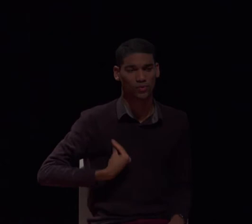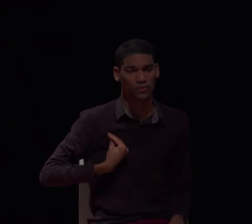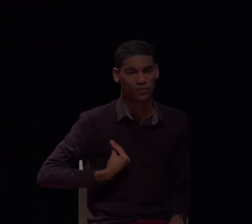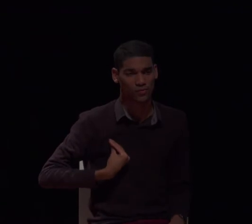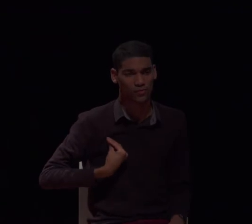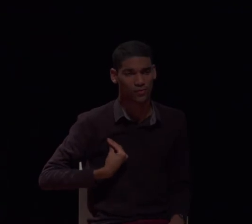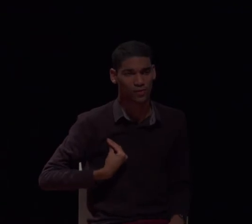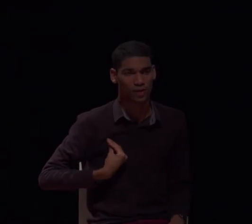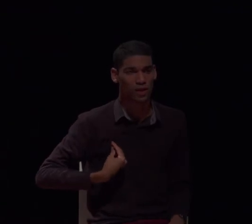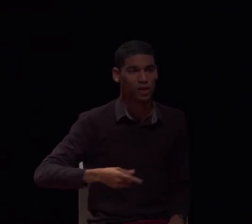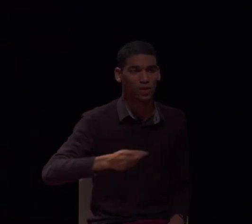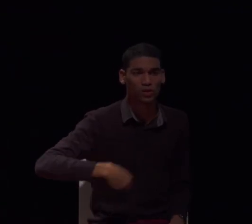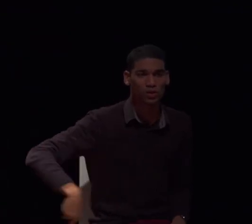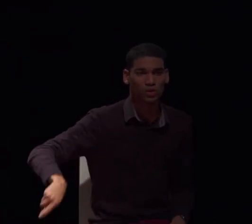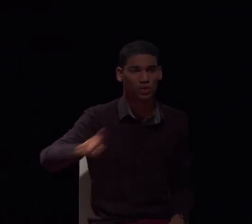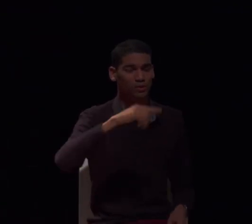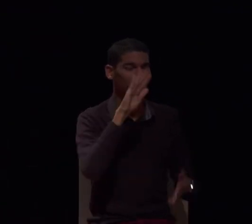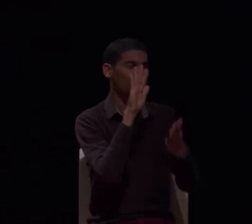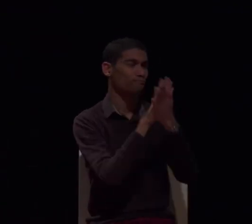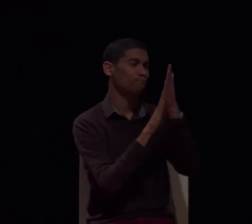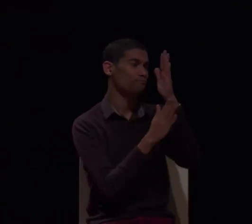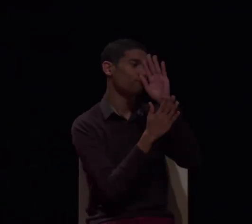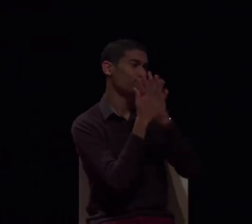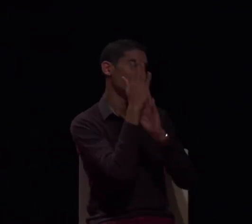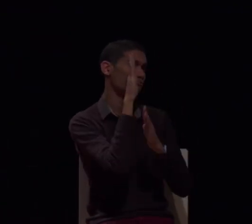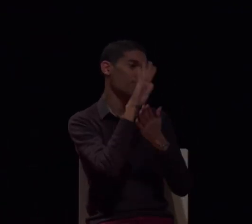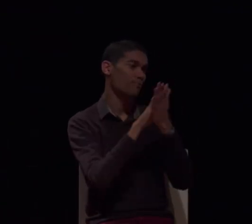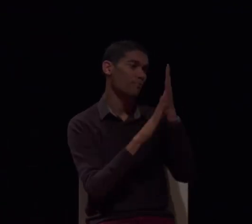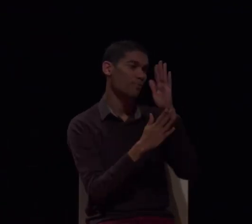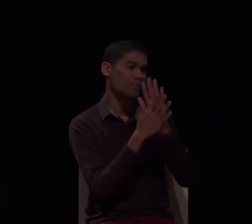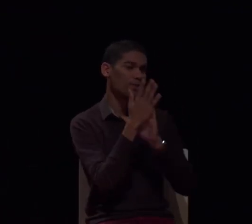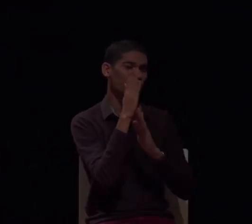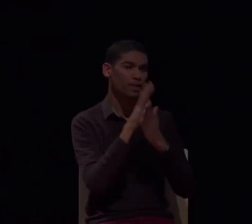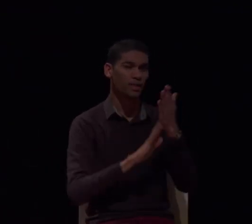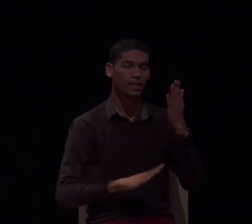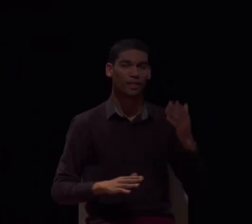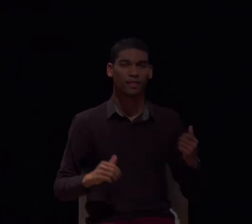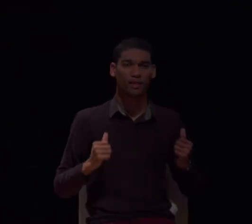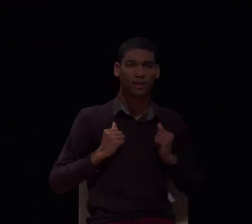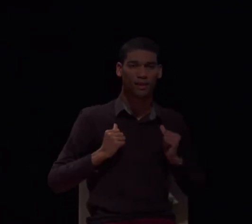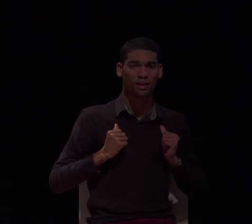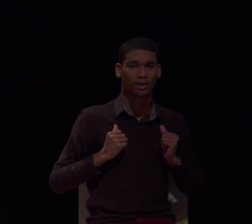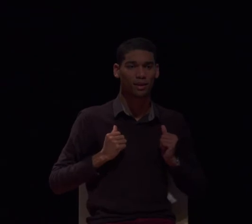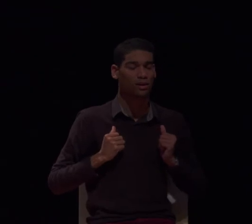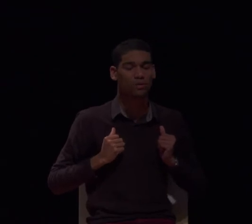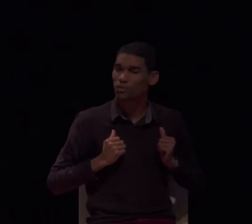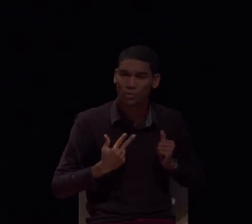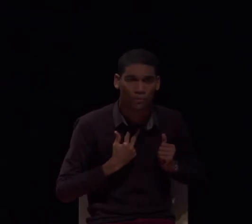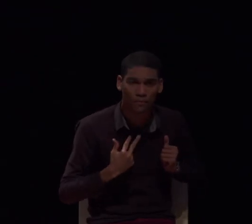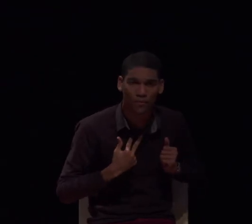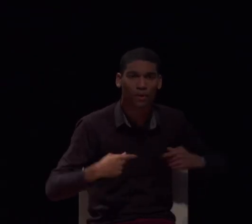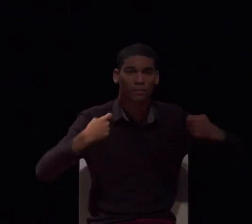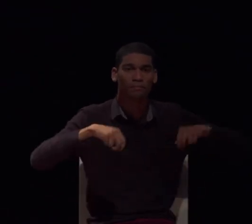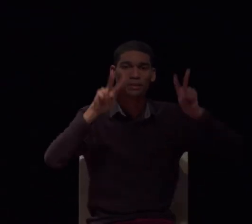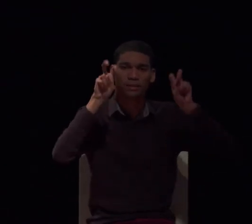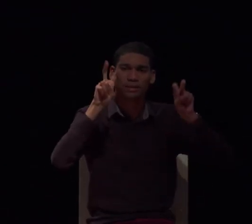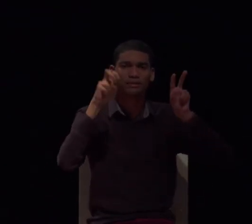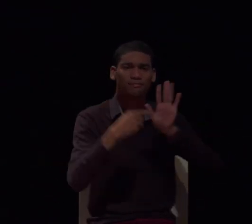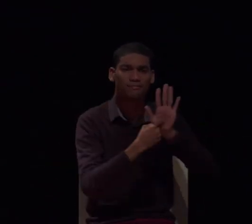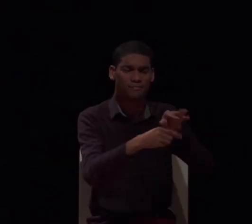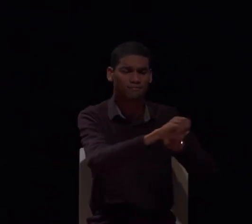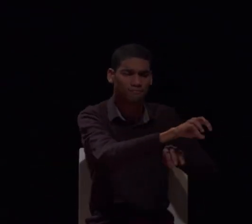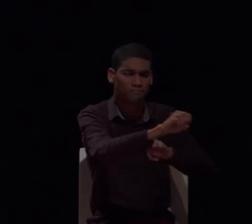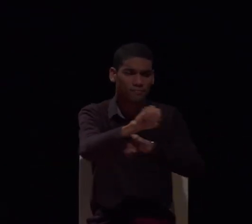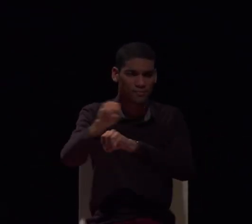pode se furtar de trabalhar com esse tema por mais difícil que ele seja por mais difícil que as pessoas